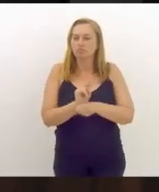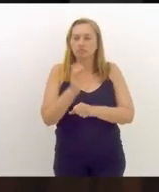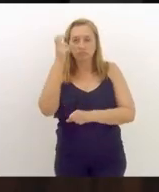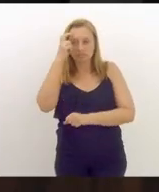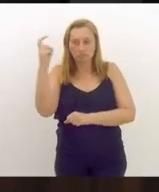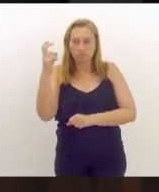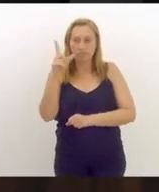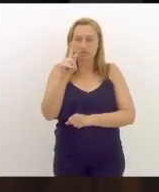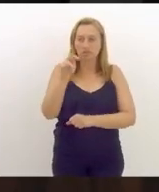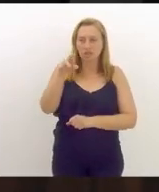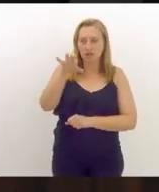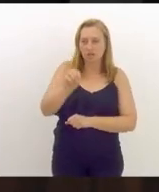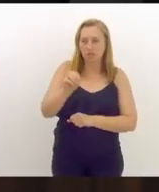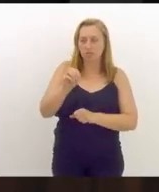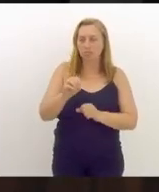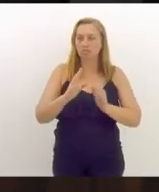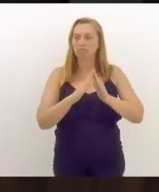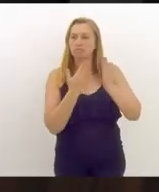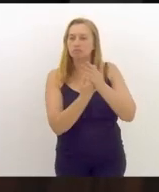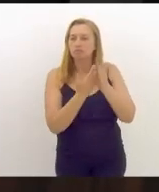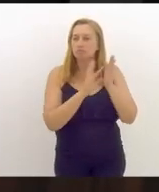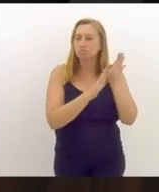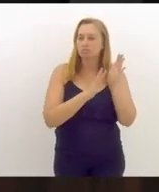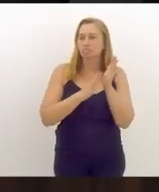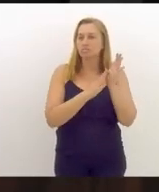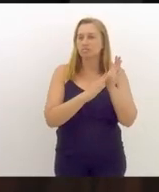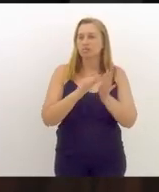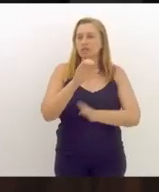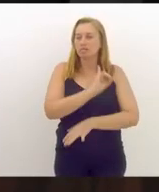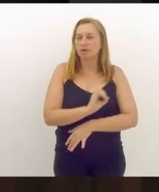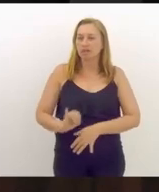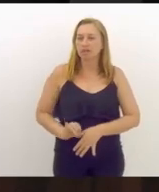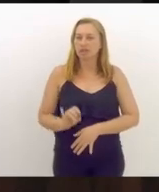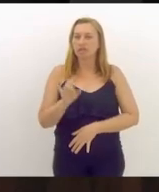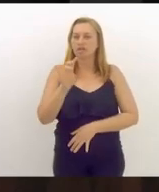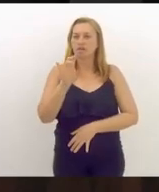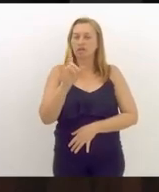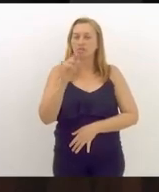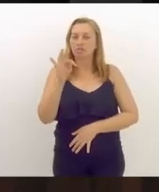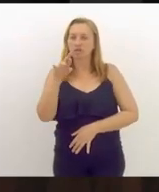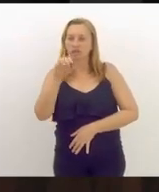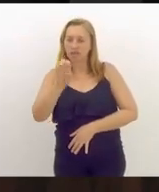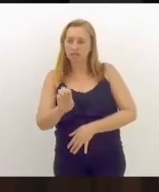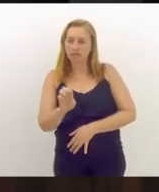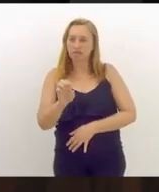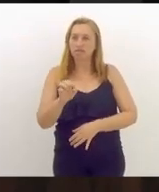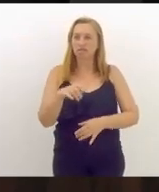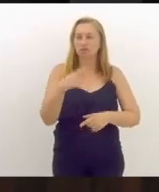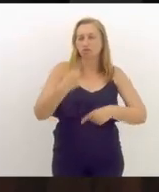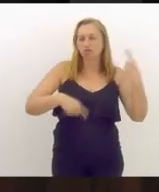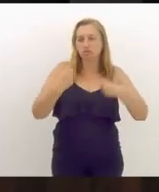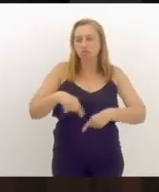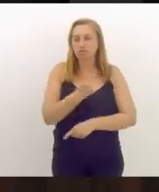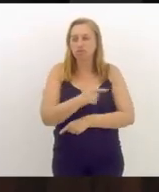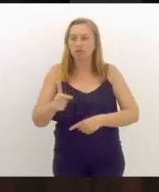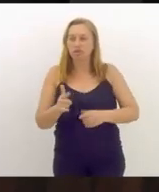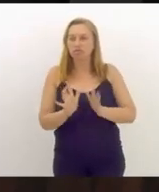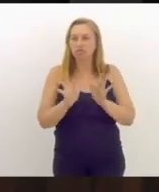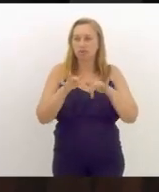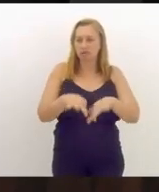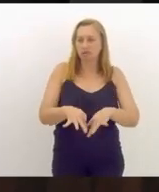o Grêmio Recreativo Escola de Samba Imperatriz Leopoldinense que Queira discutir encerrada a